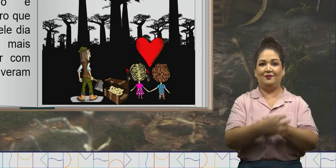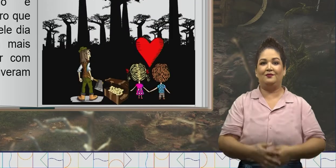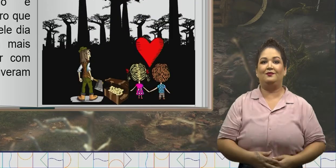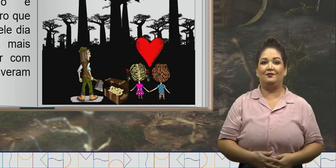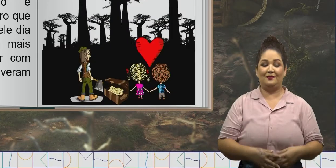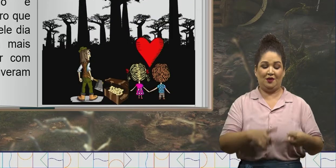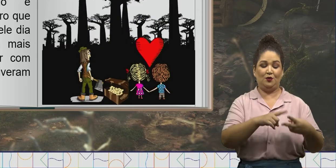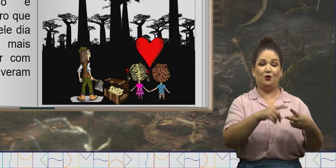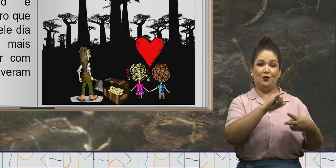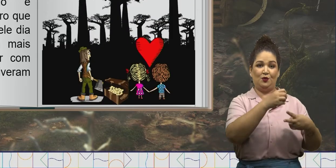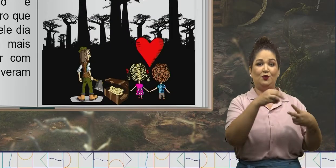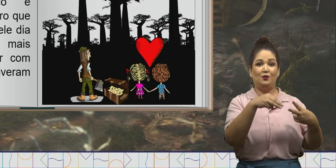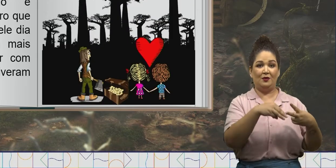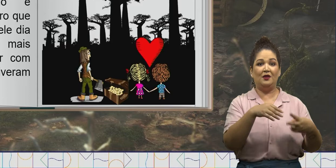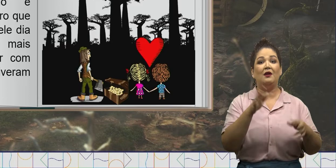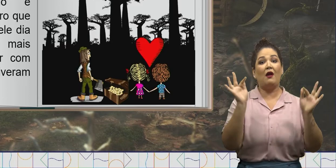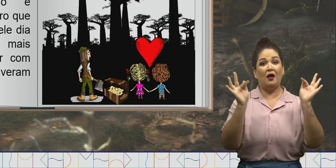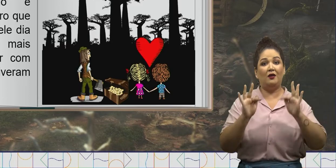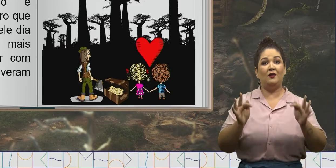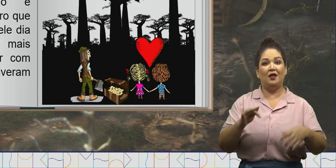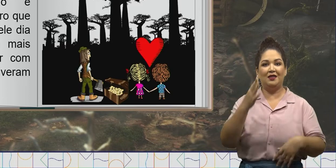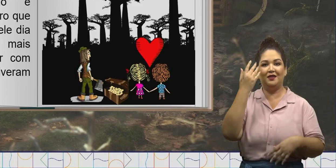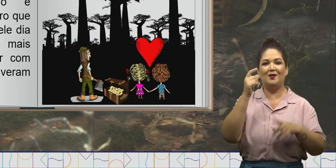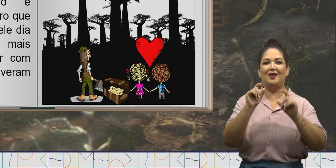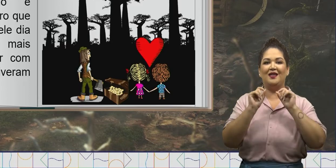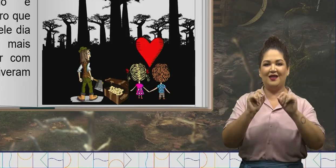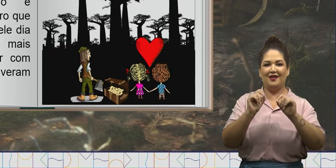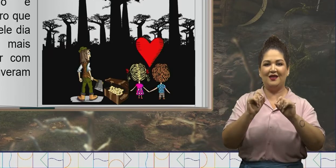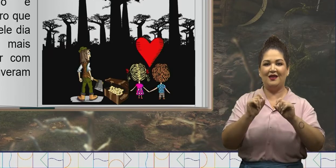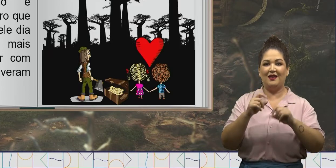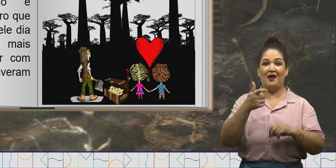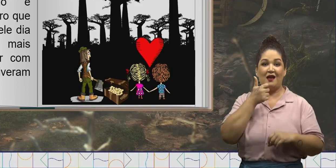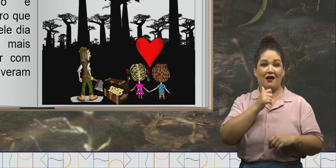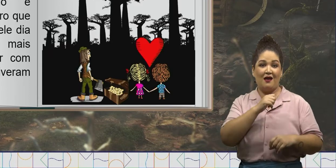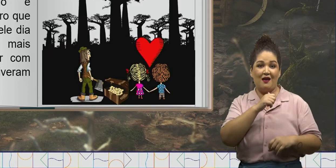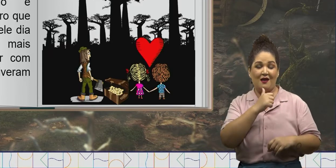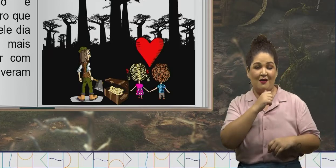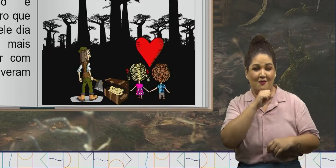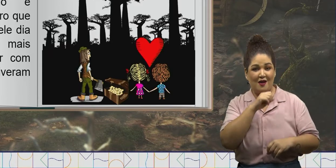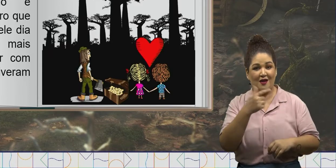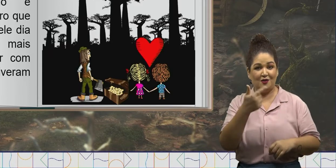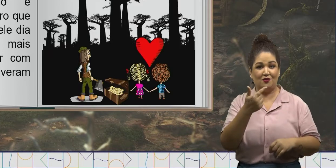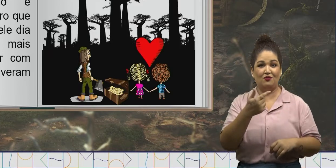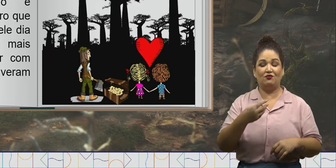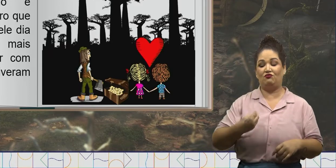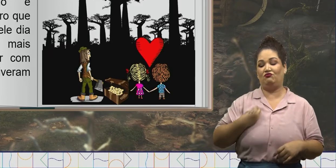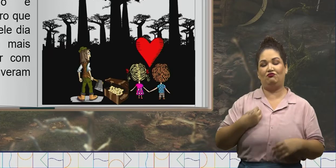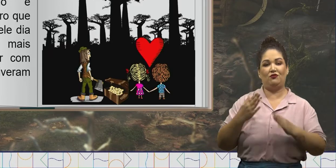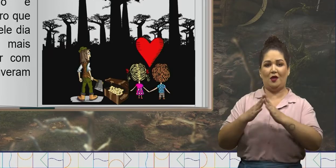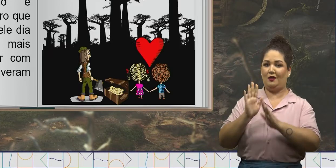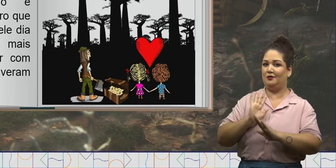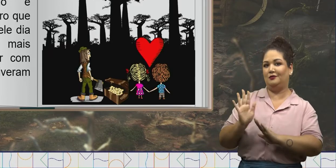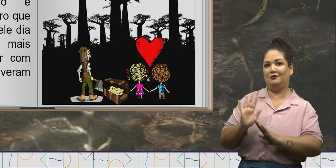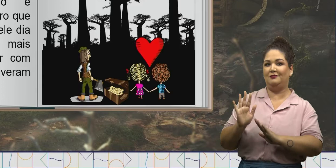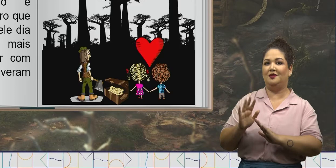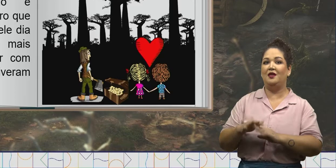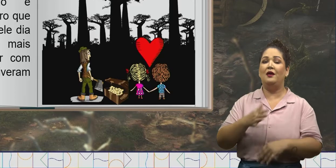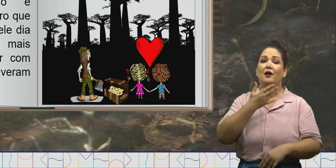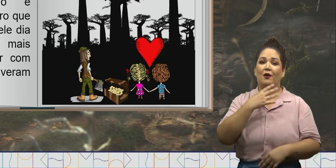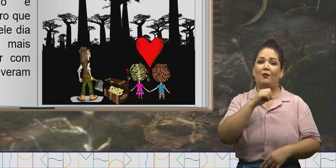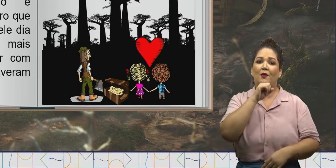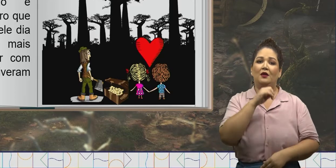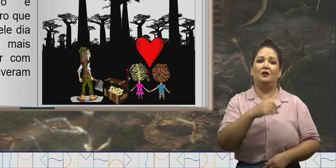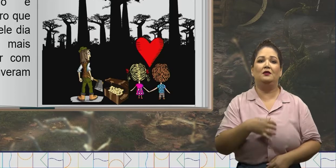dois ficaram felizes ao saber que a madrasta já não vivia lá e que o pai,